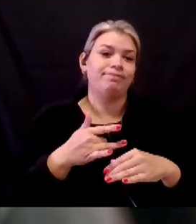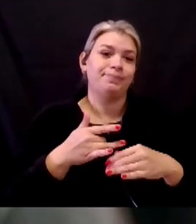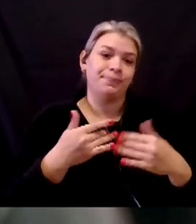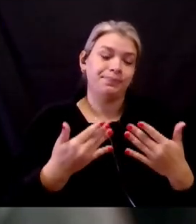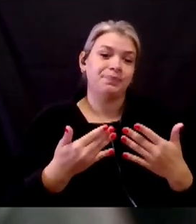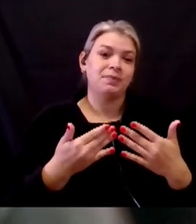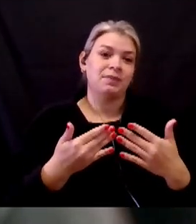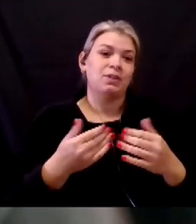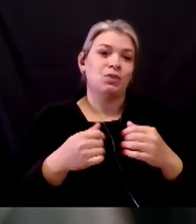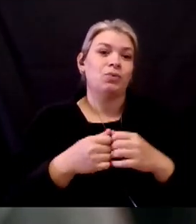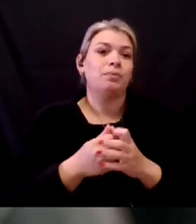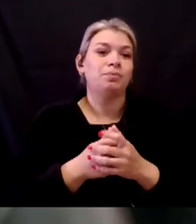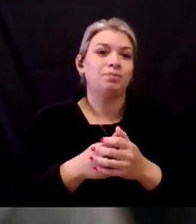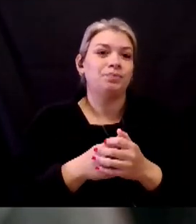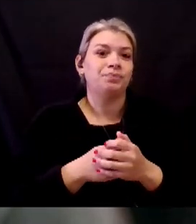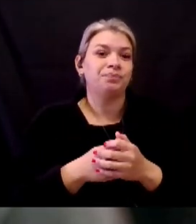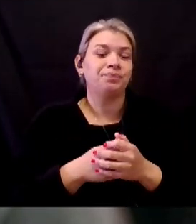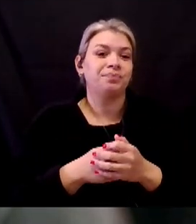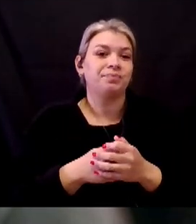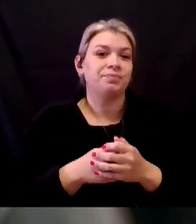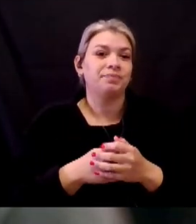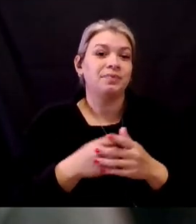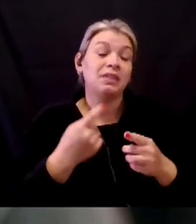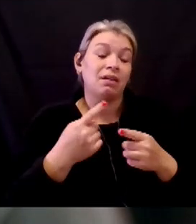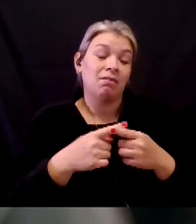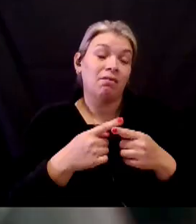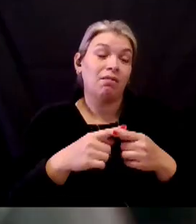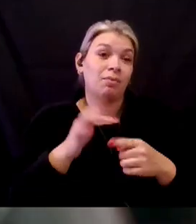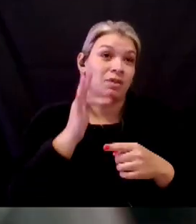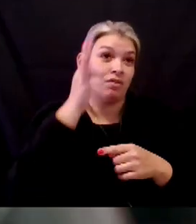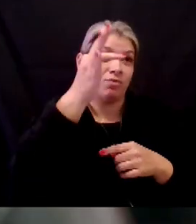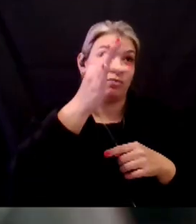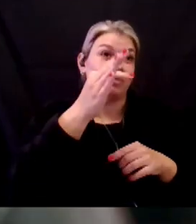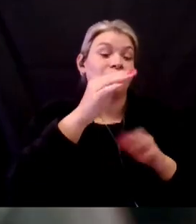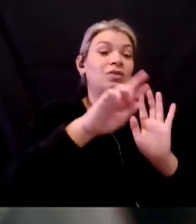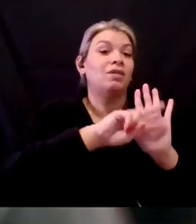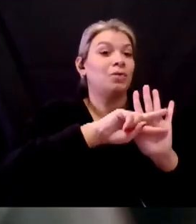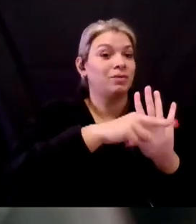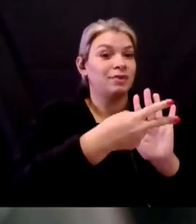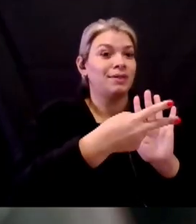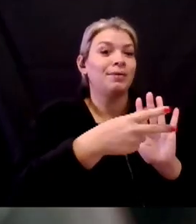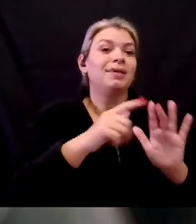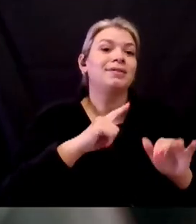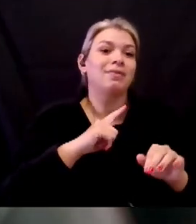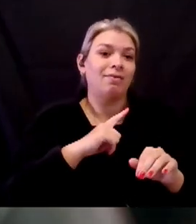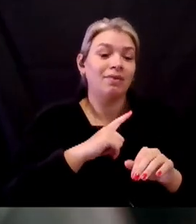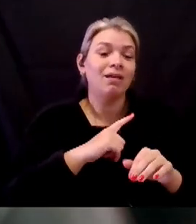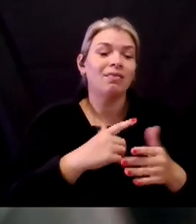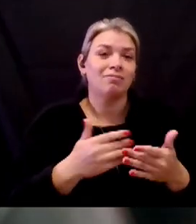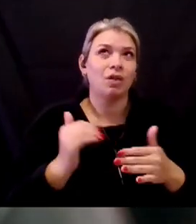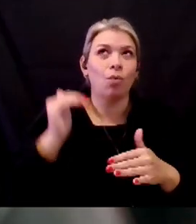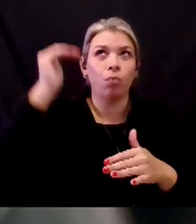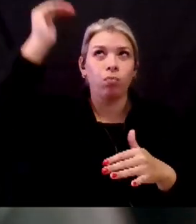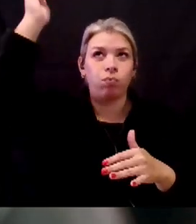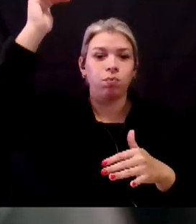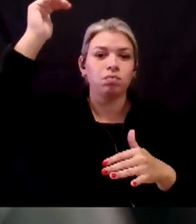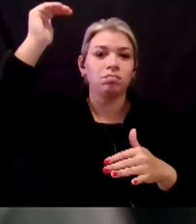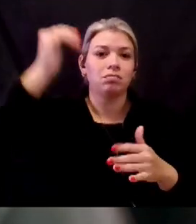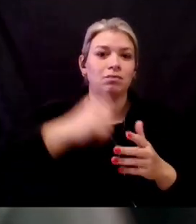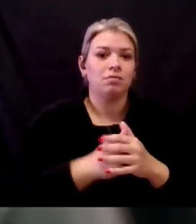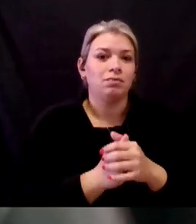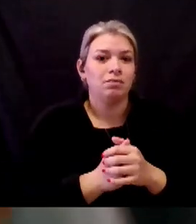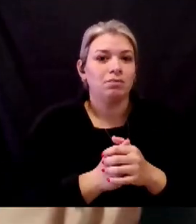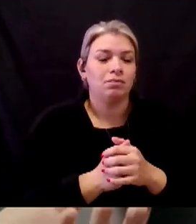vai sim ter alguma reação no futuro, uma acne, e aí uma fase adulta também a gente não vai ter essa consciência